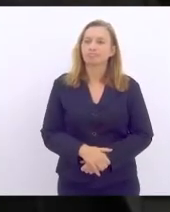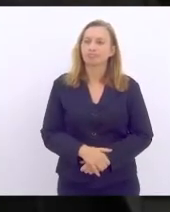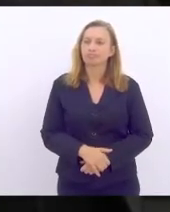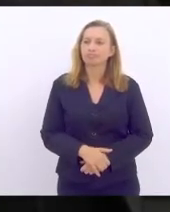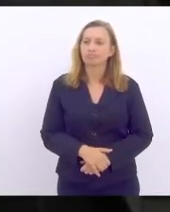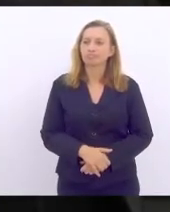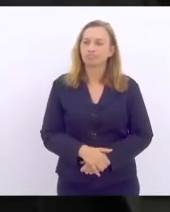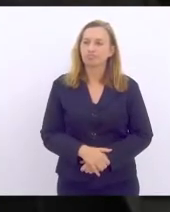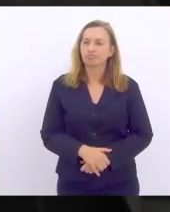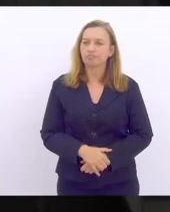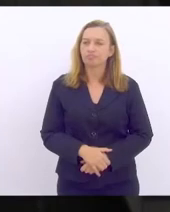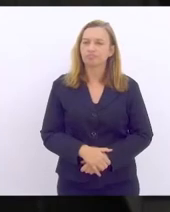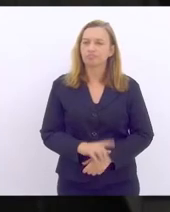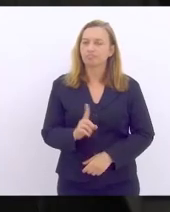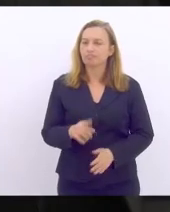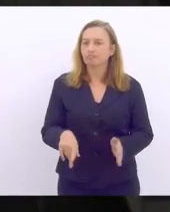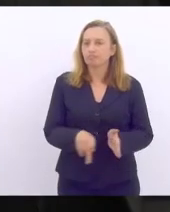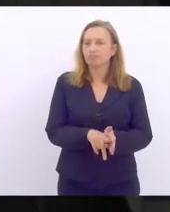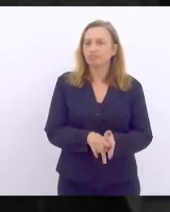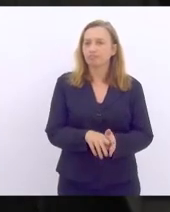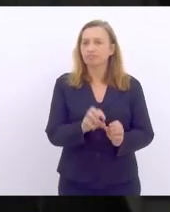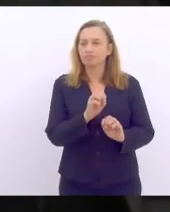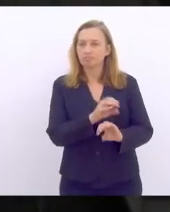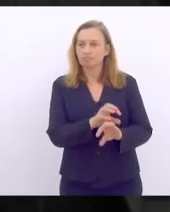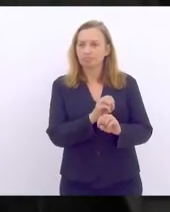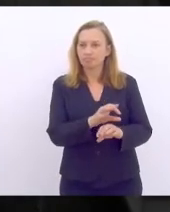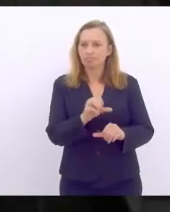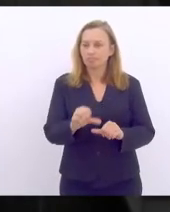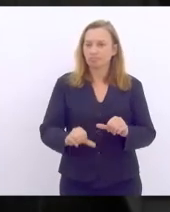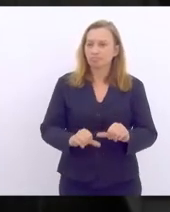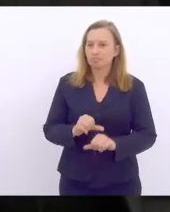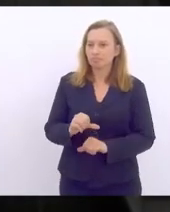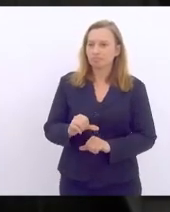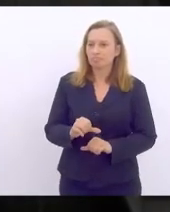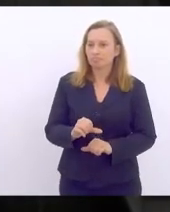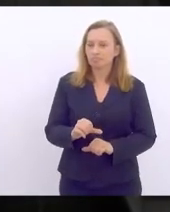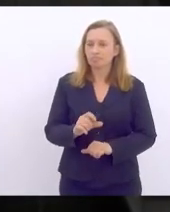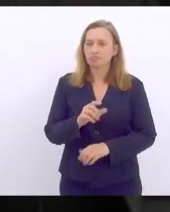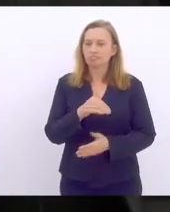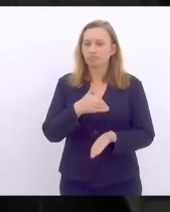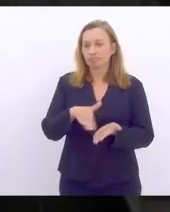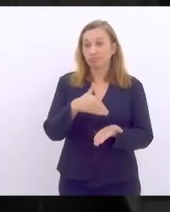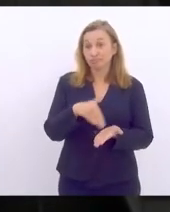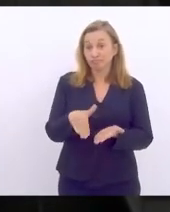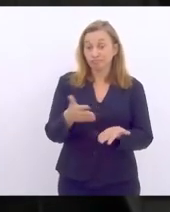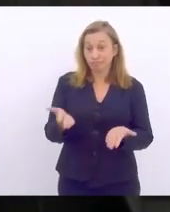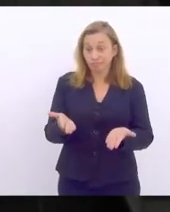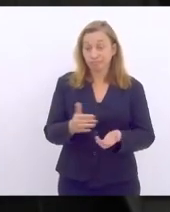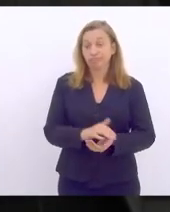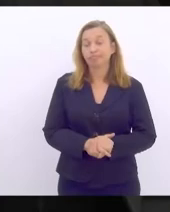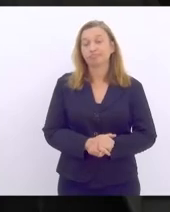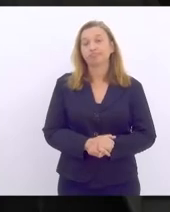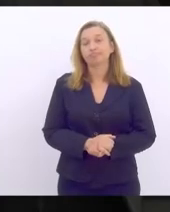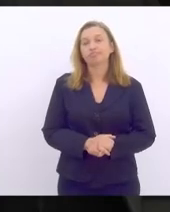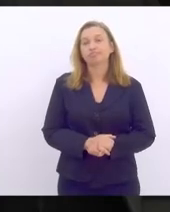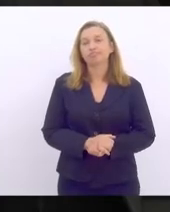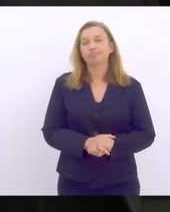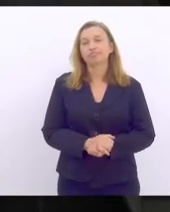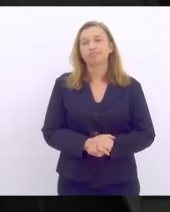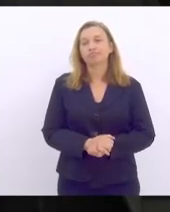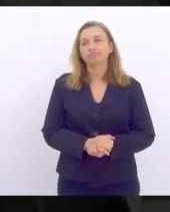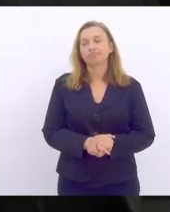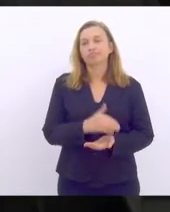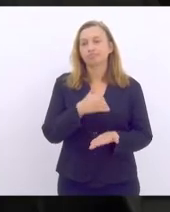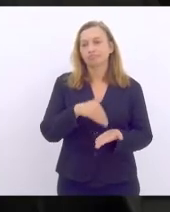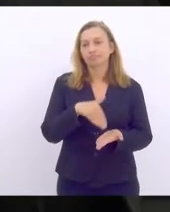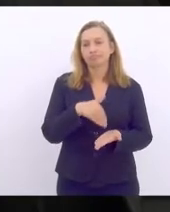exclusividade da educação a troca permanente de secretários como ser